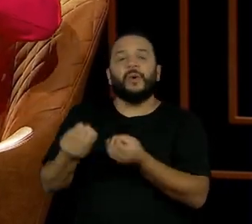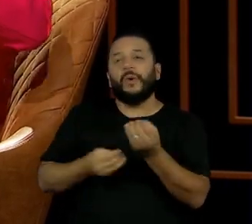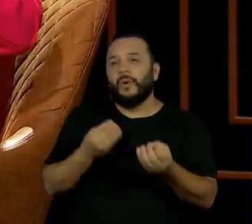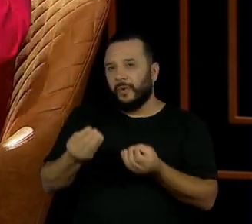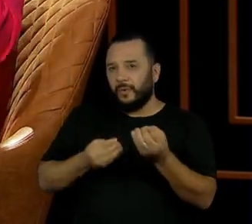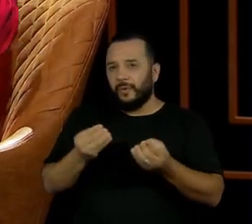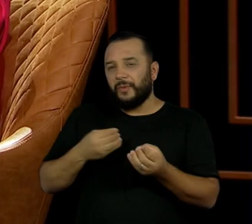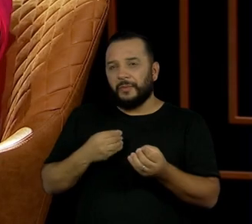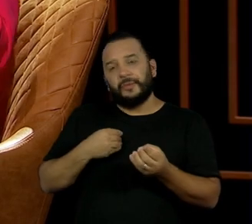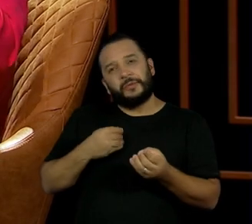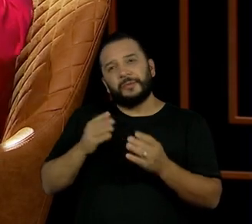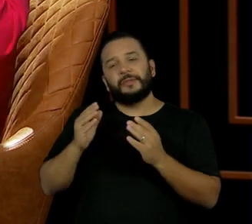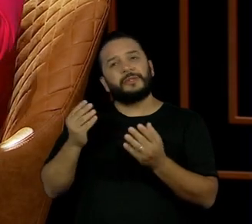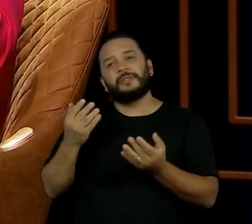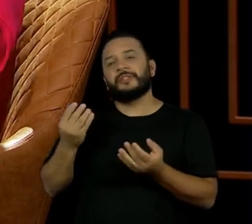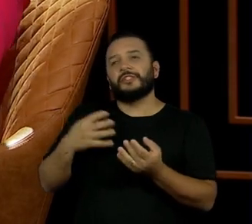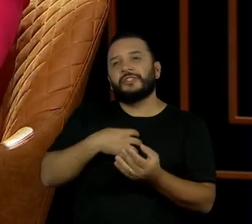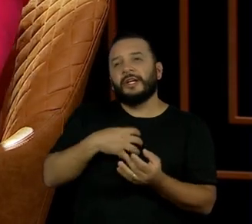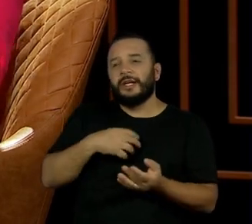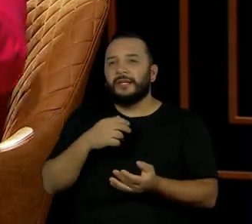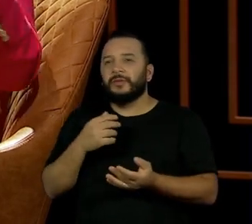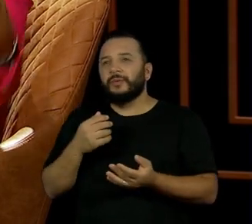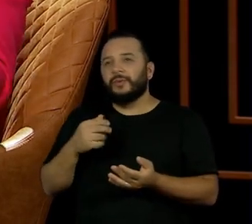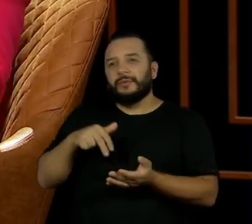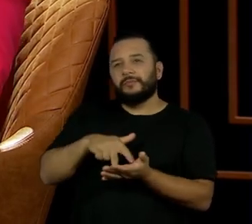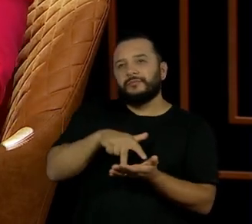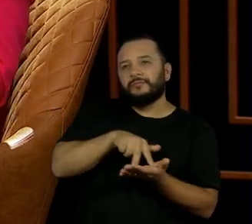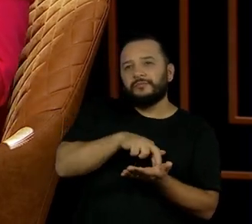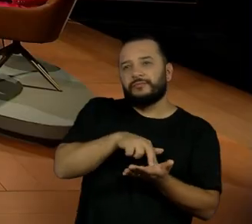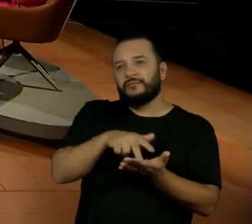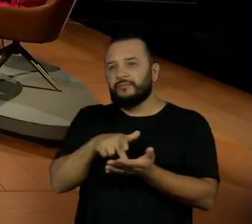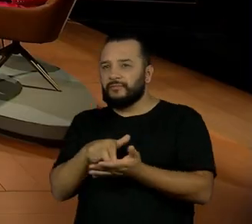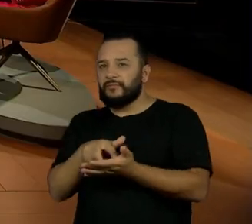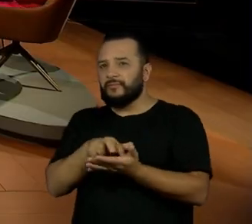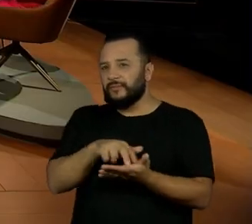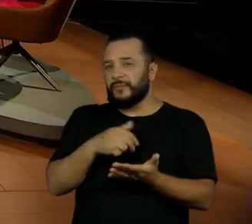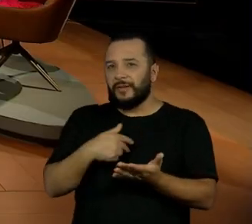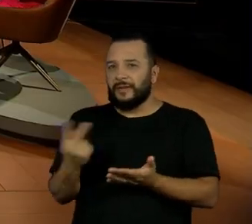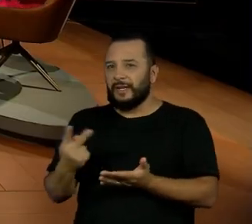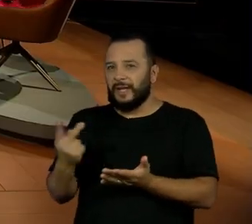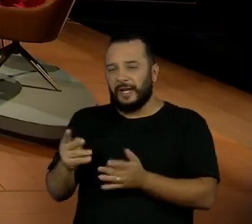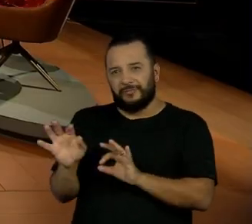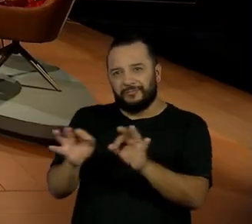ir para cá e o Swing e o tempo então assim foi uma construção